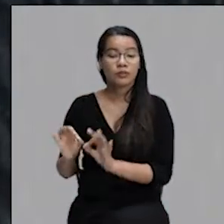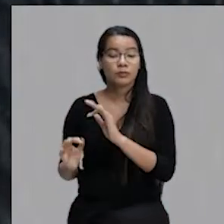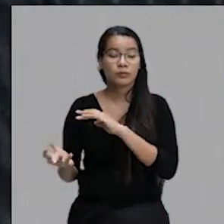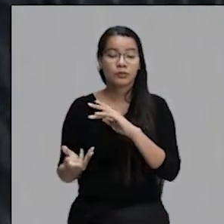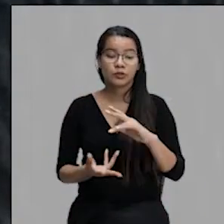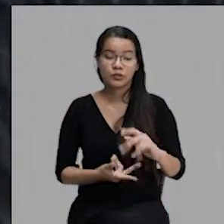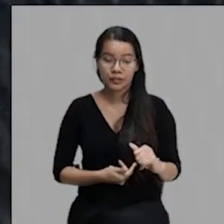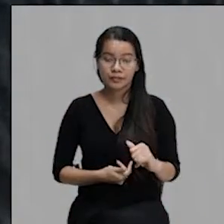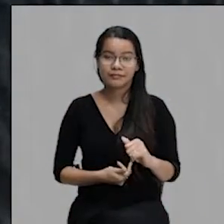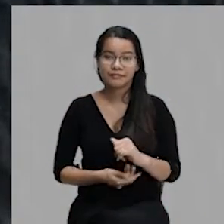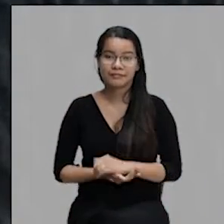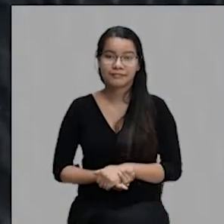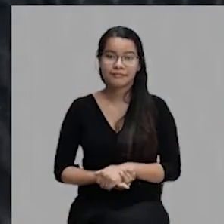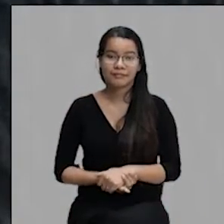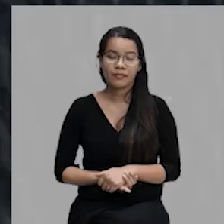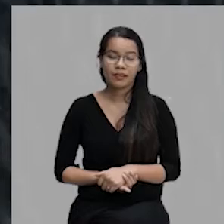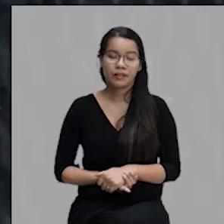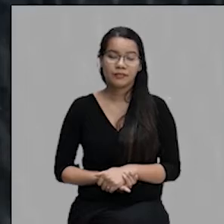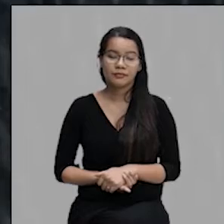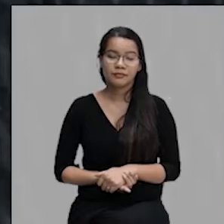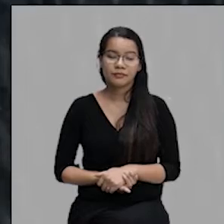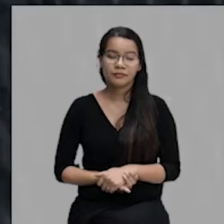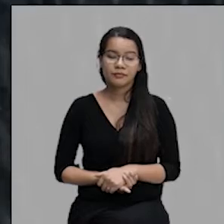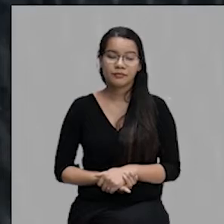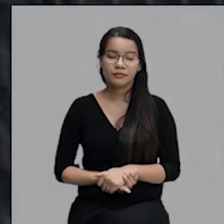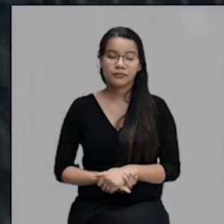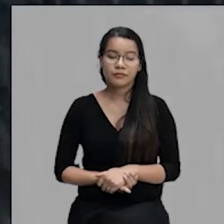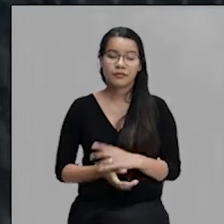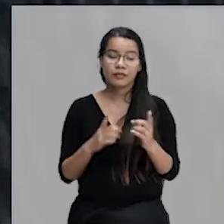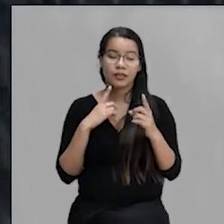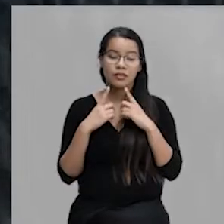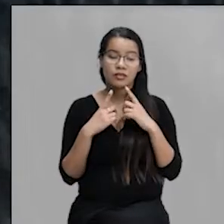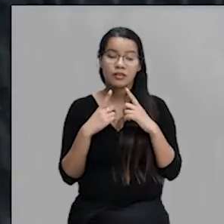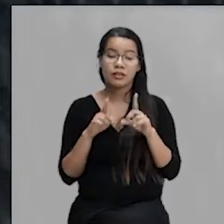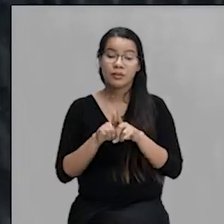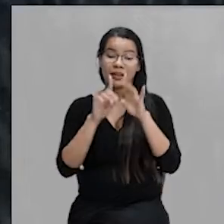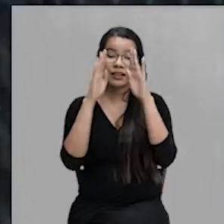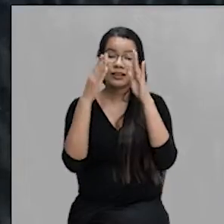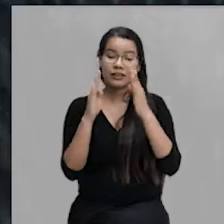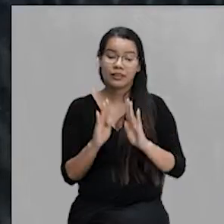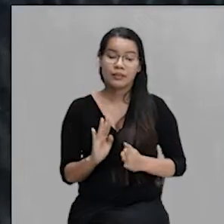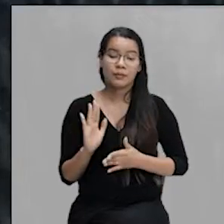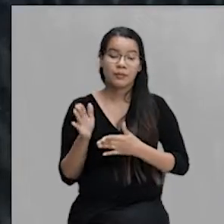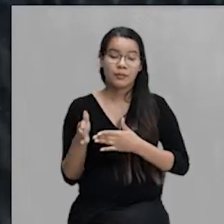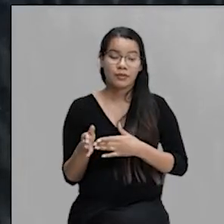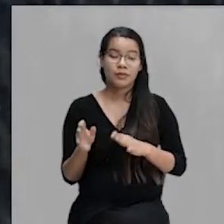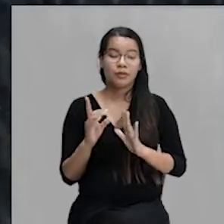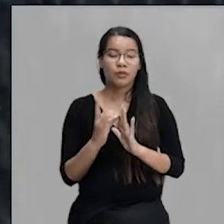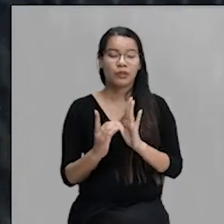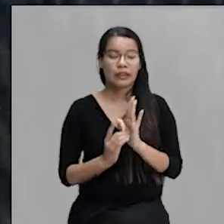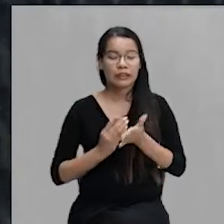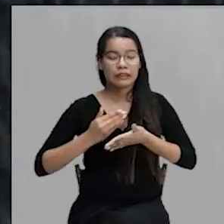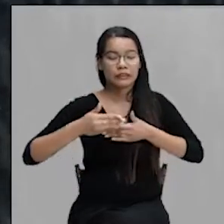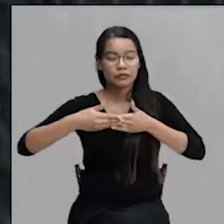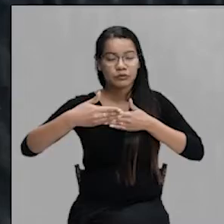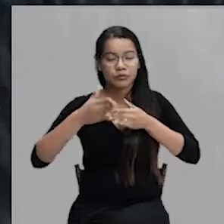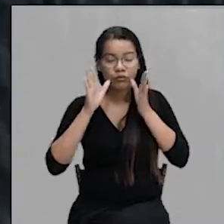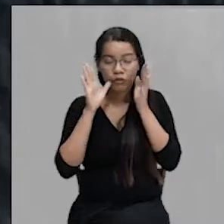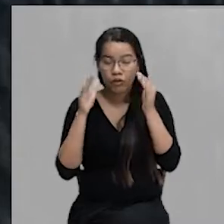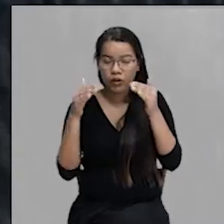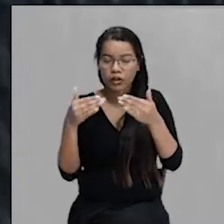reconfiguração econômica e geopolítica do mundo. As discussões e análises que permaneceram por